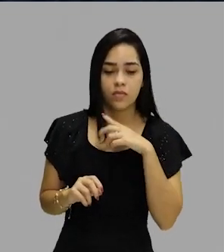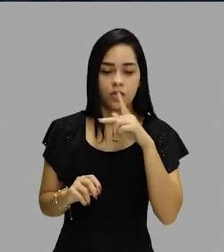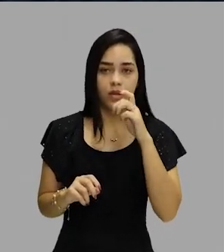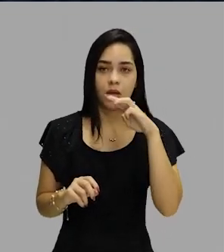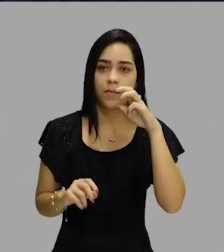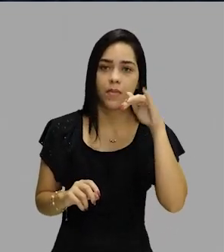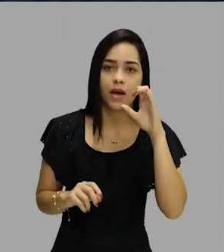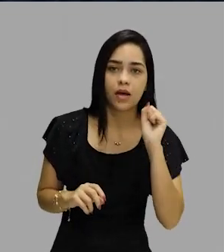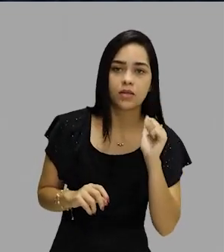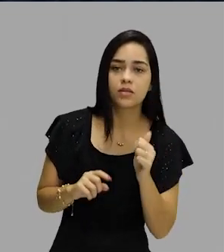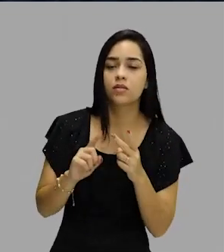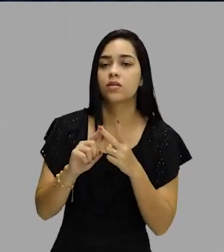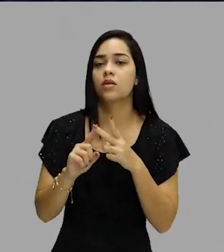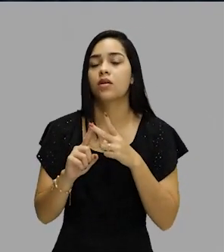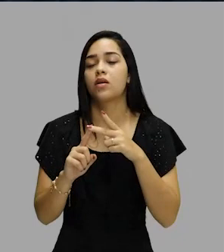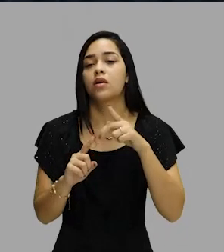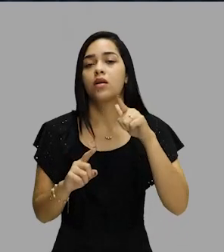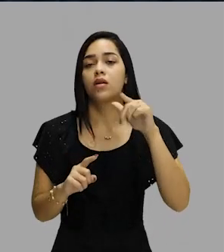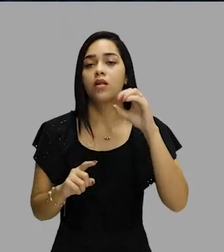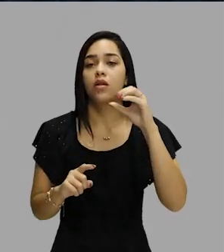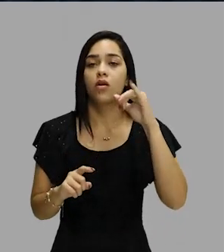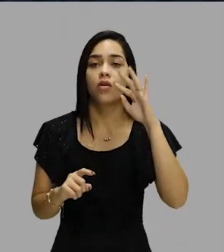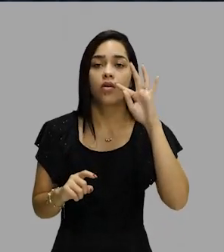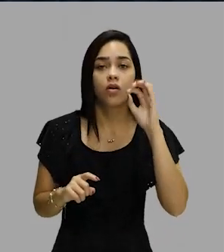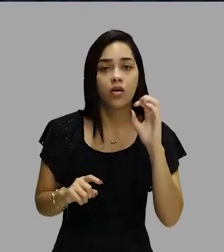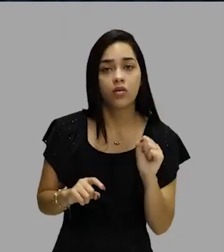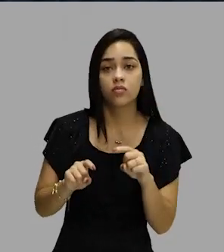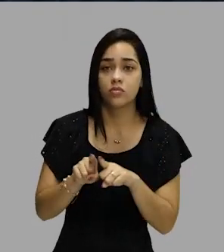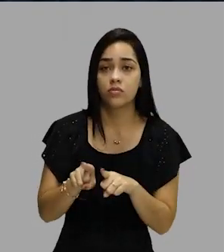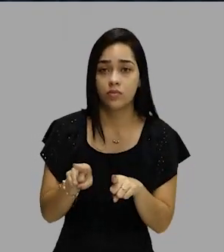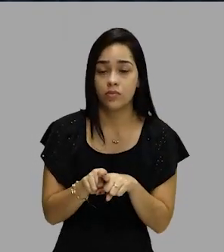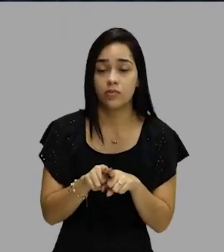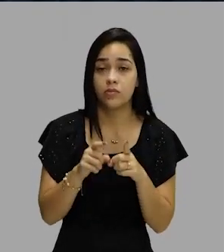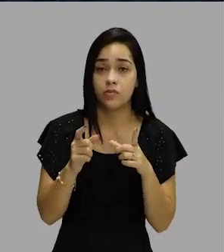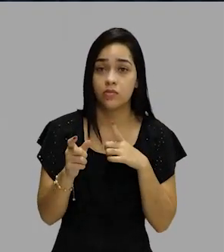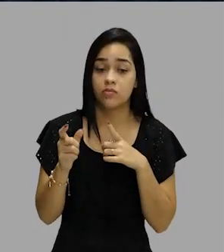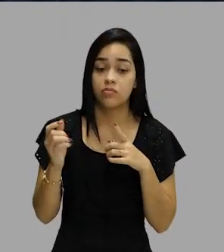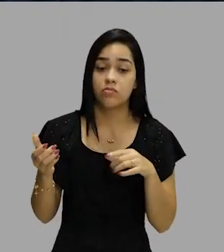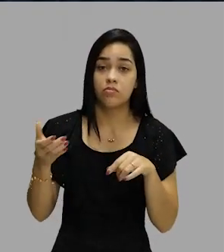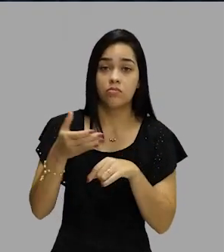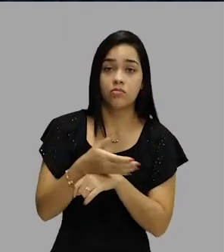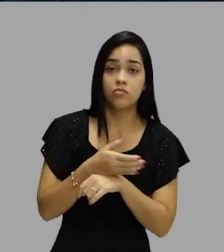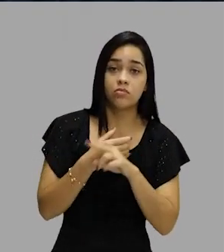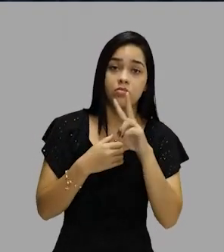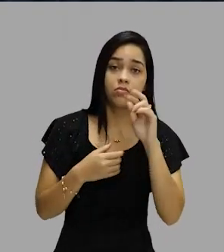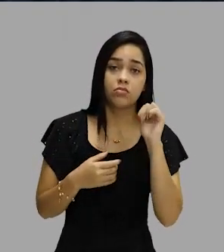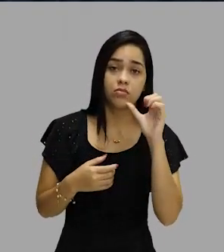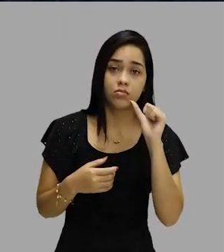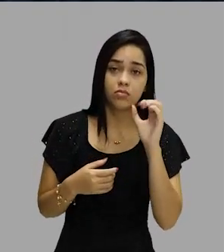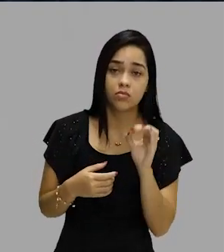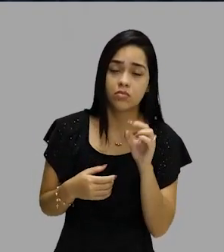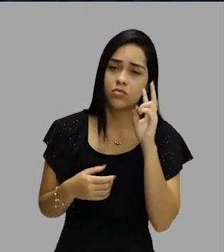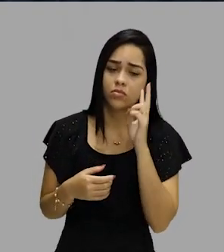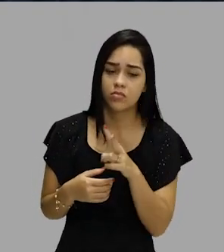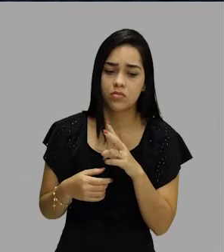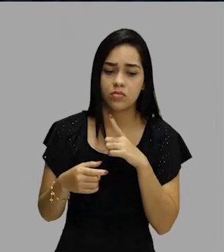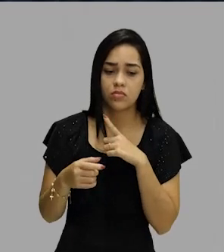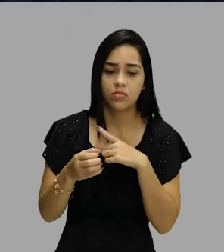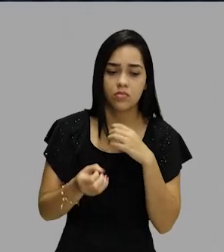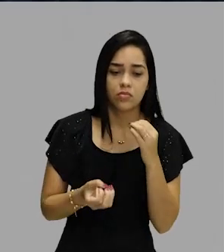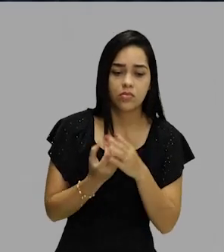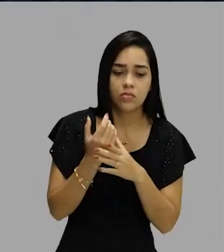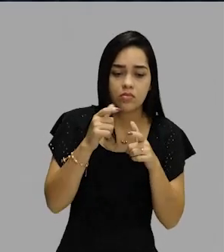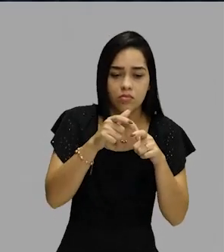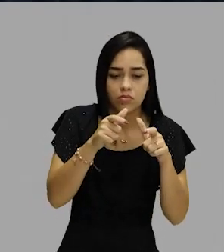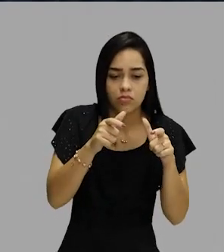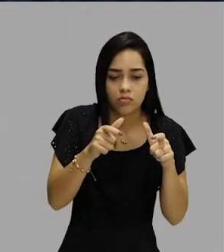está passando leucócitos, e as projeções do megacariócito está entrando aqui no vaso sanguíneo. Observe que ela está formando